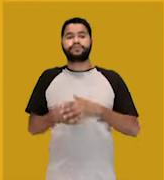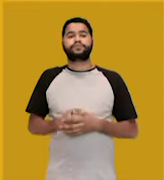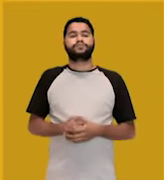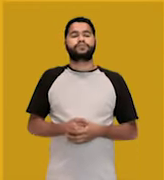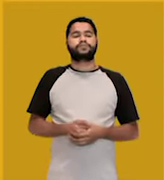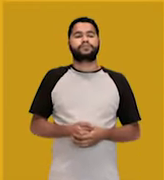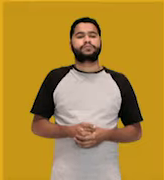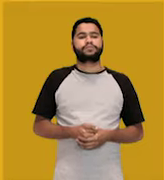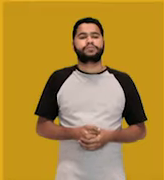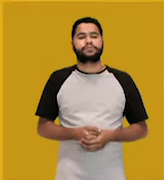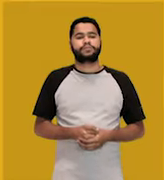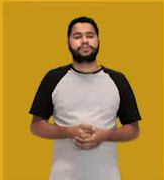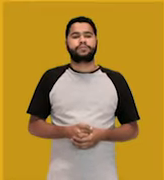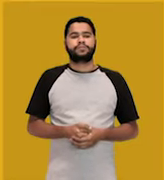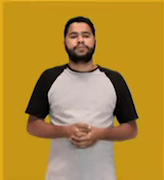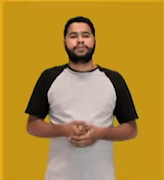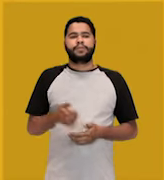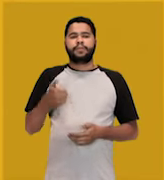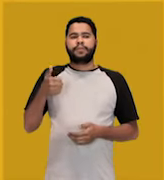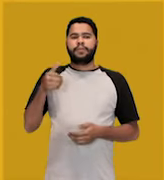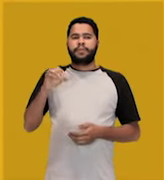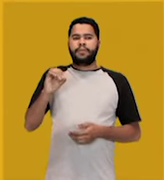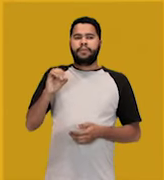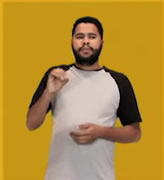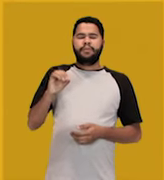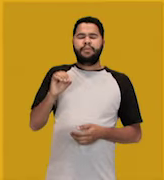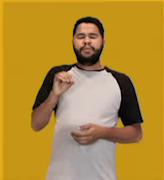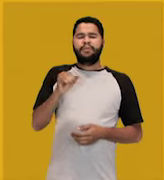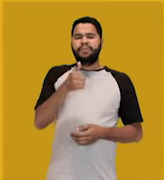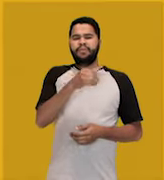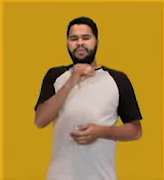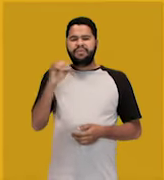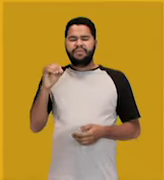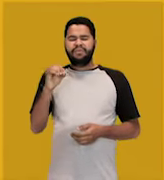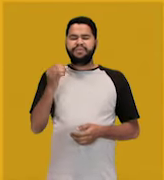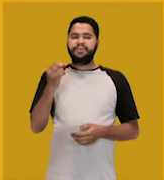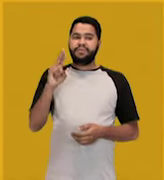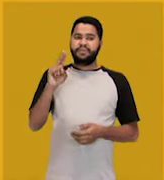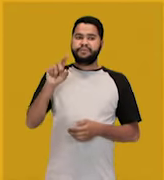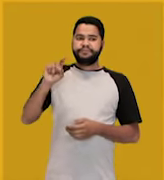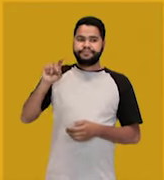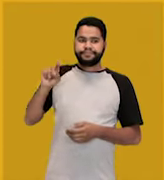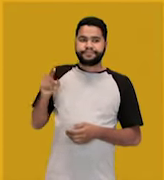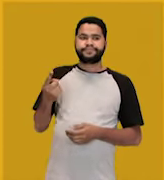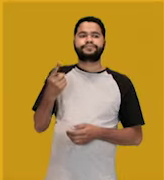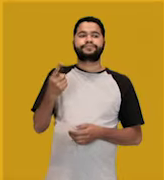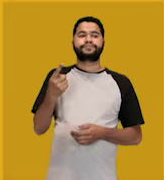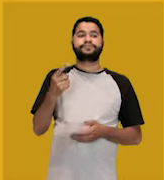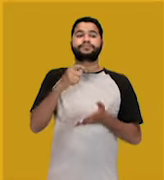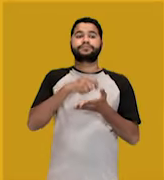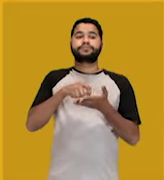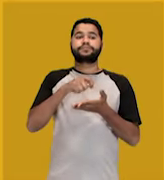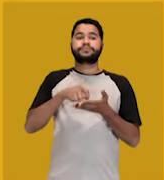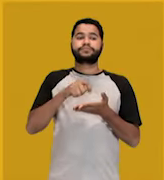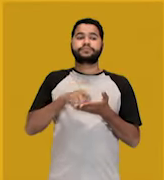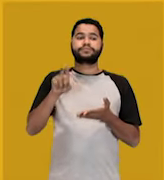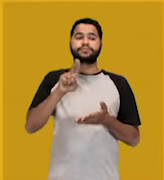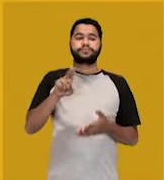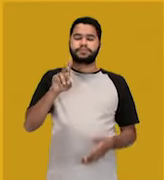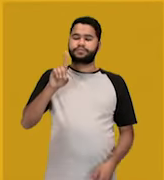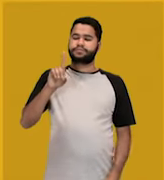da fração, tá? É 10, 100 ou 1000, a fração deve ser escrita utilizando